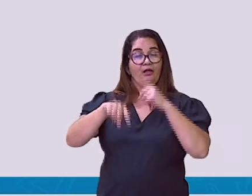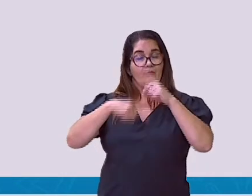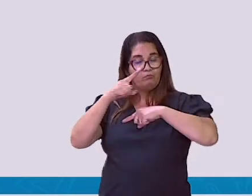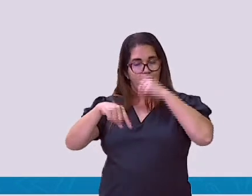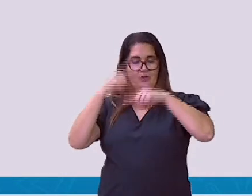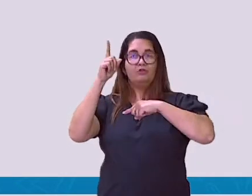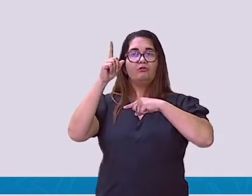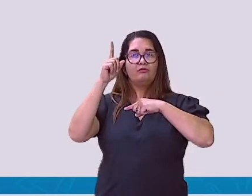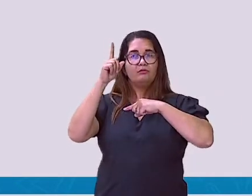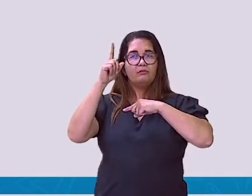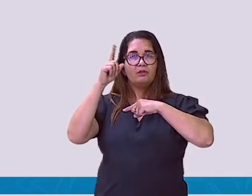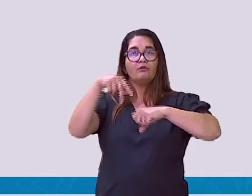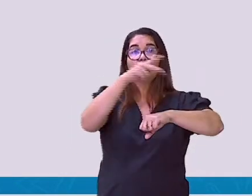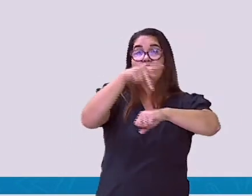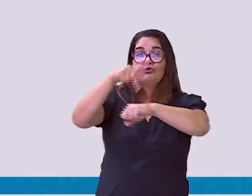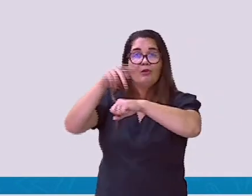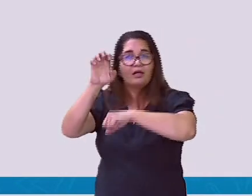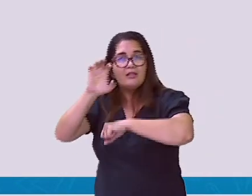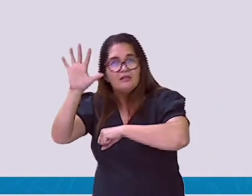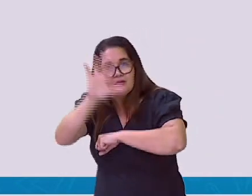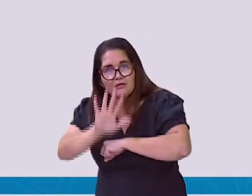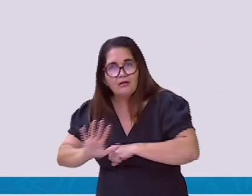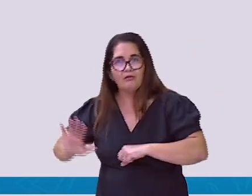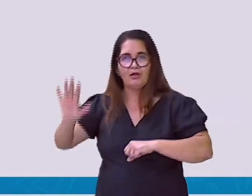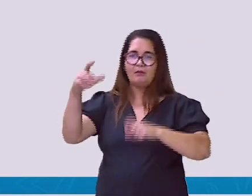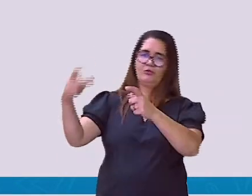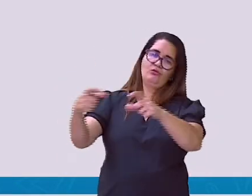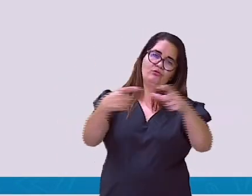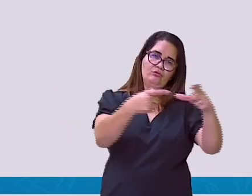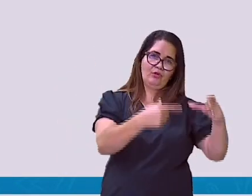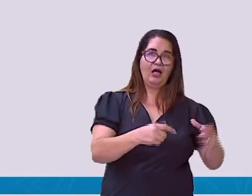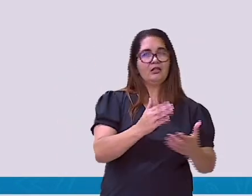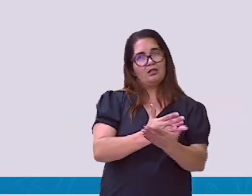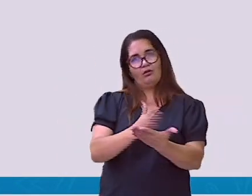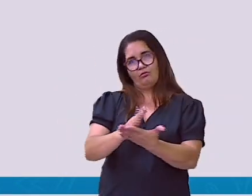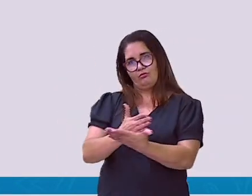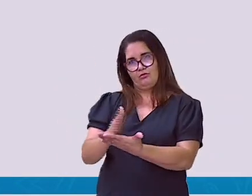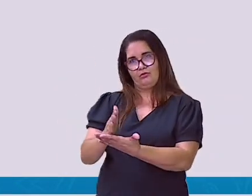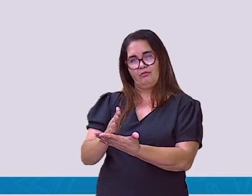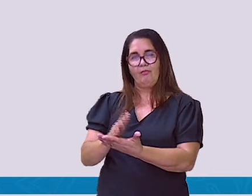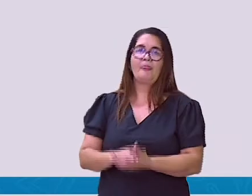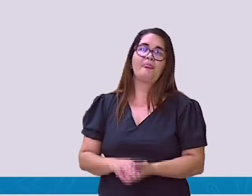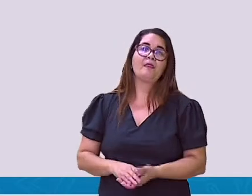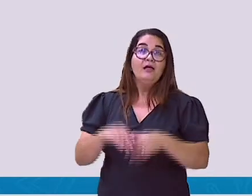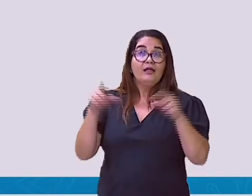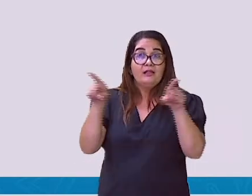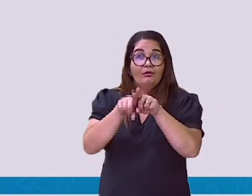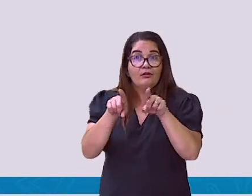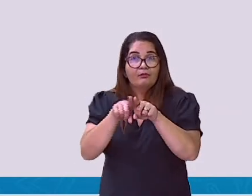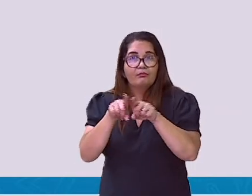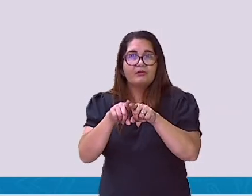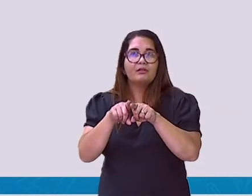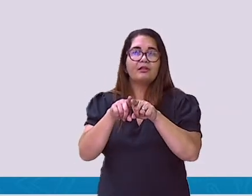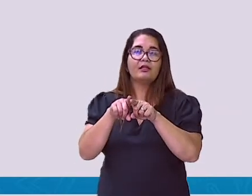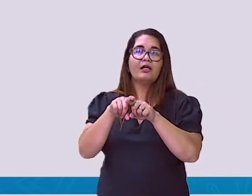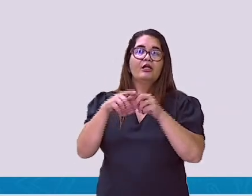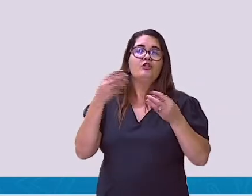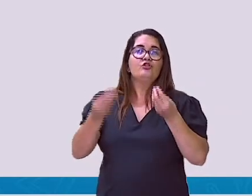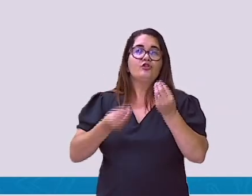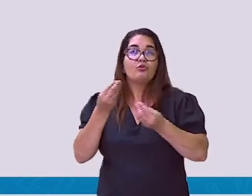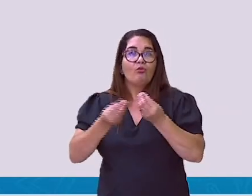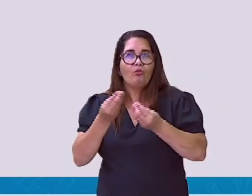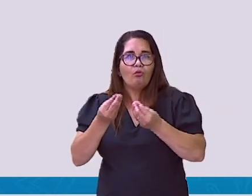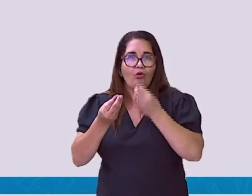para vocês, há vazios demográficos. São lugares anecúmenos,